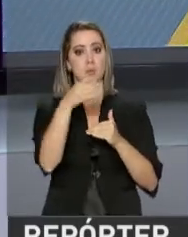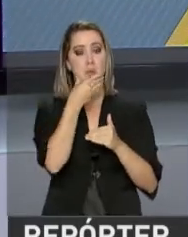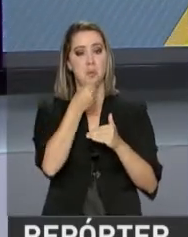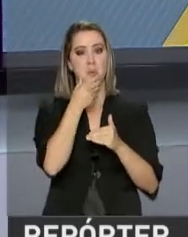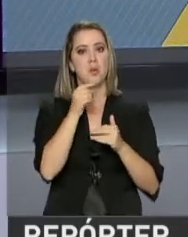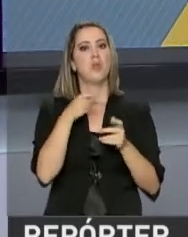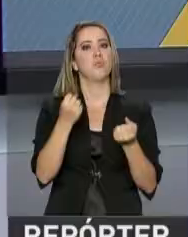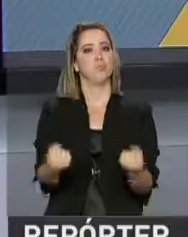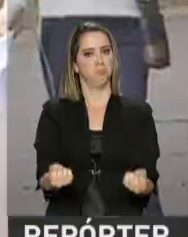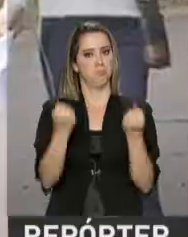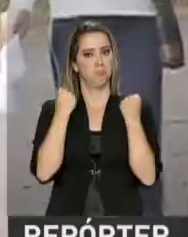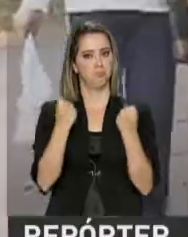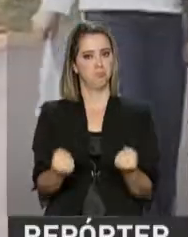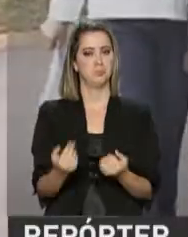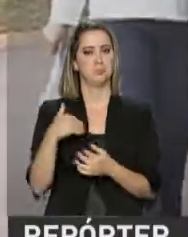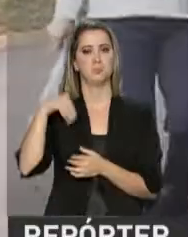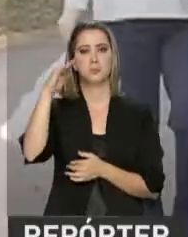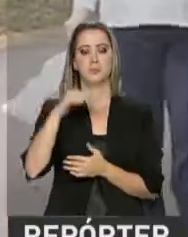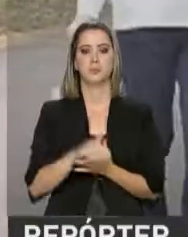atividade física.